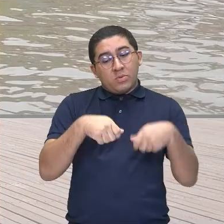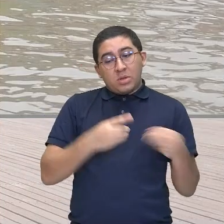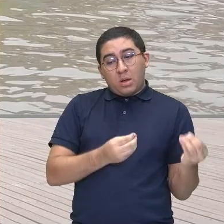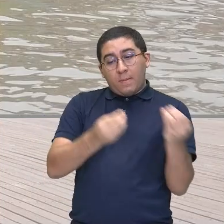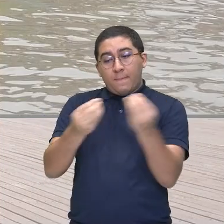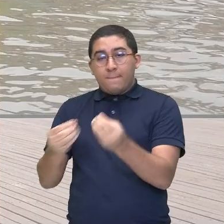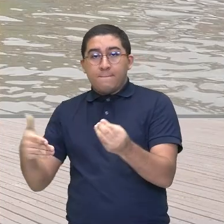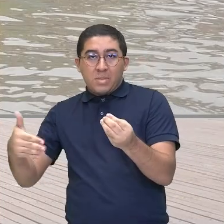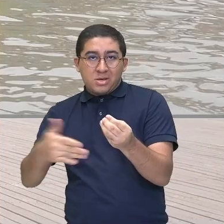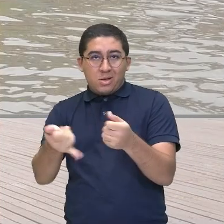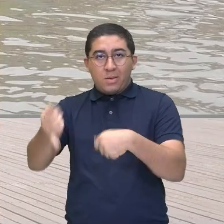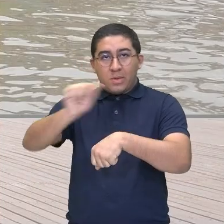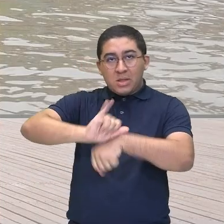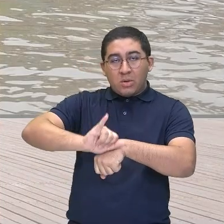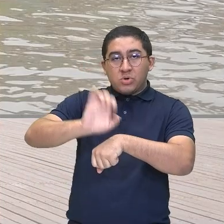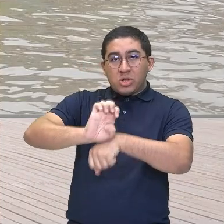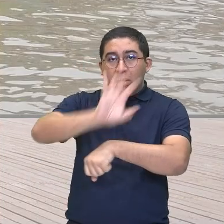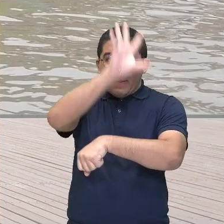Então,